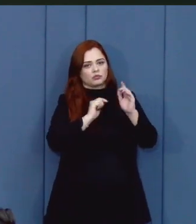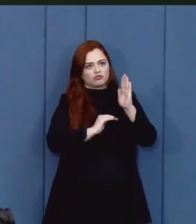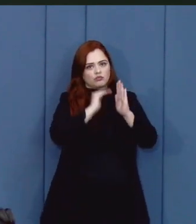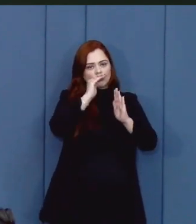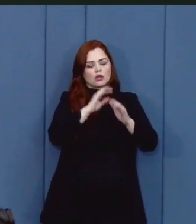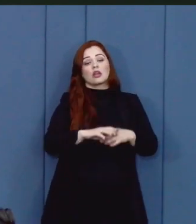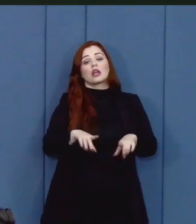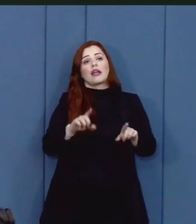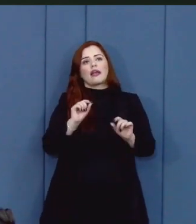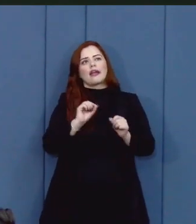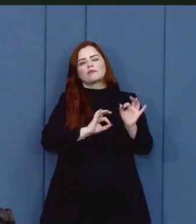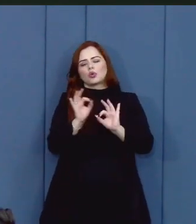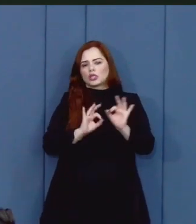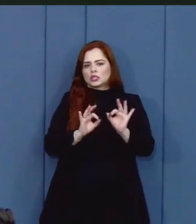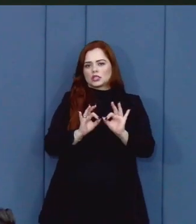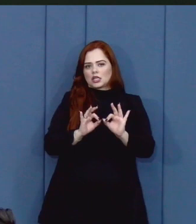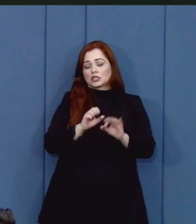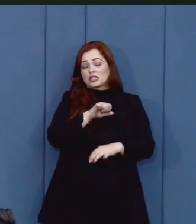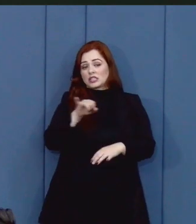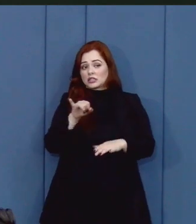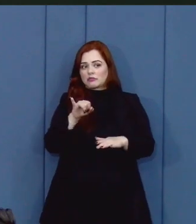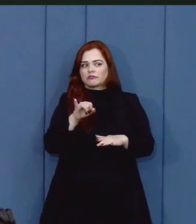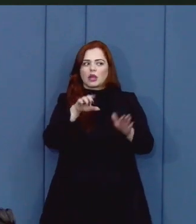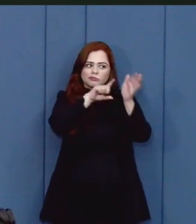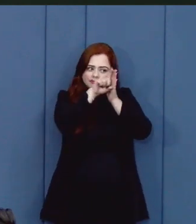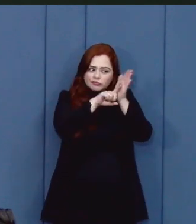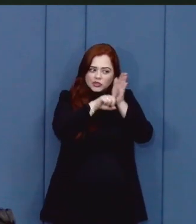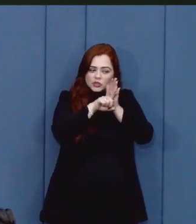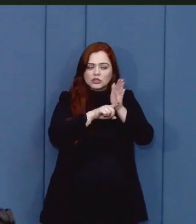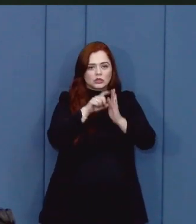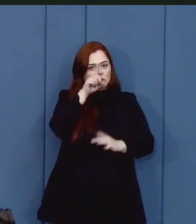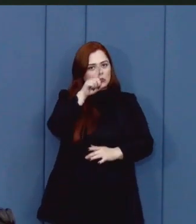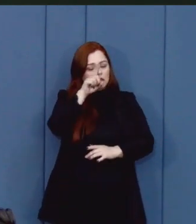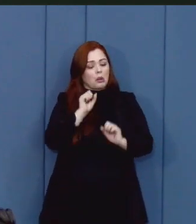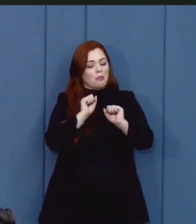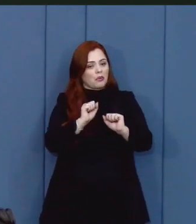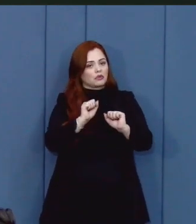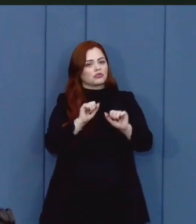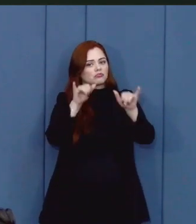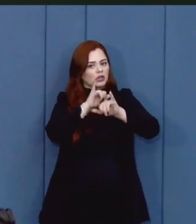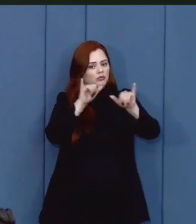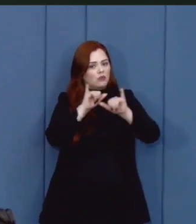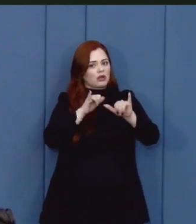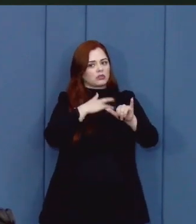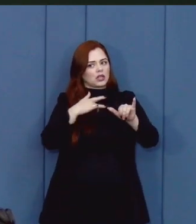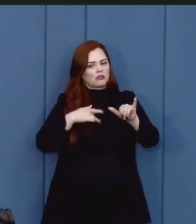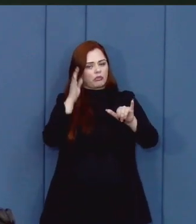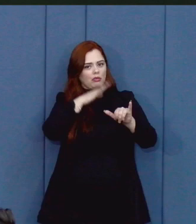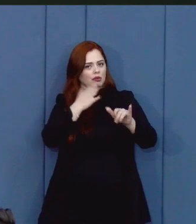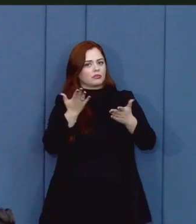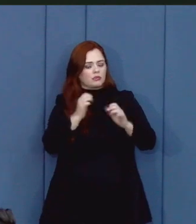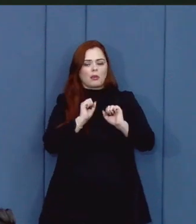é feita mesmo se a avaliação de risco pode potencialmente indicar um potencial risco para a saúde. O Códex